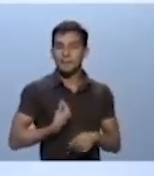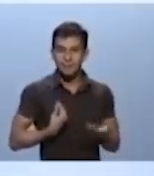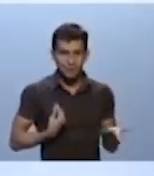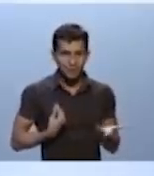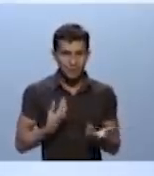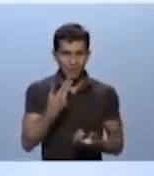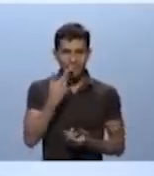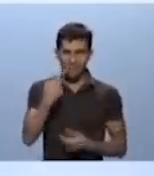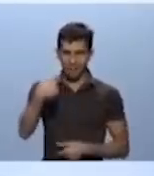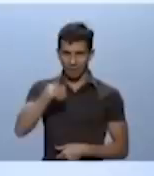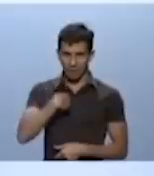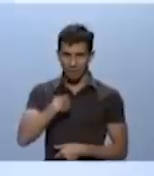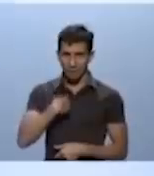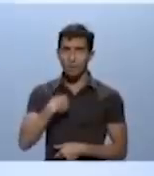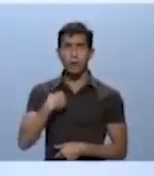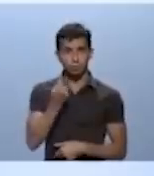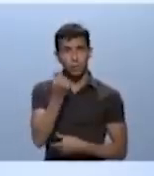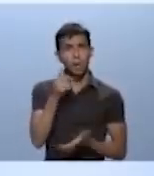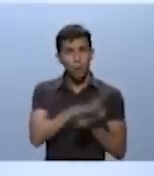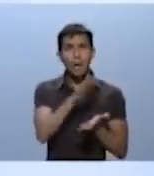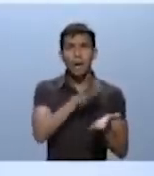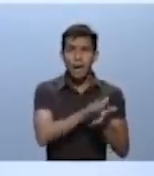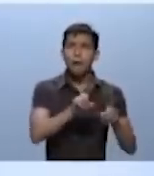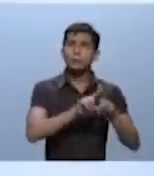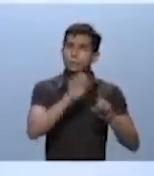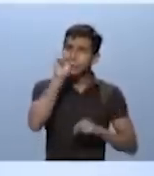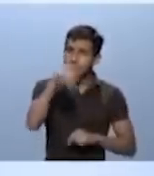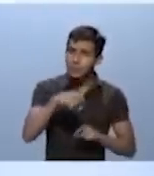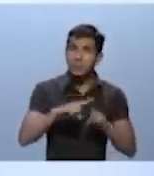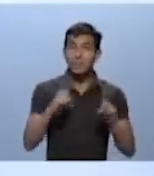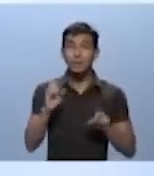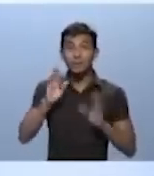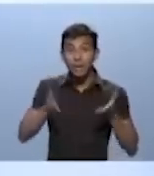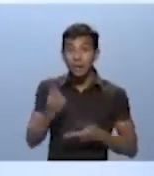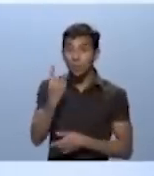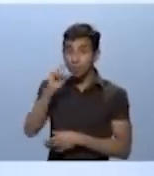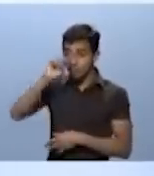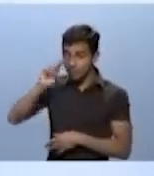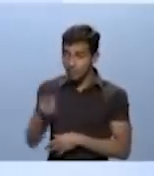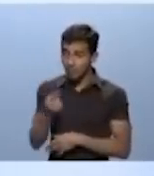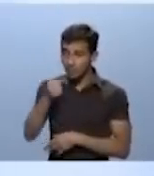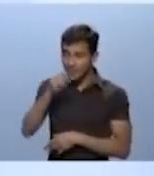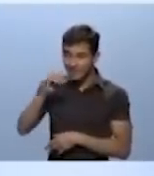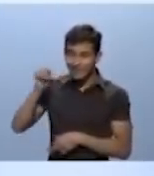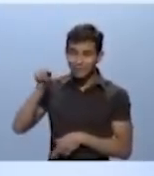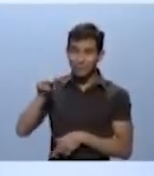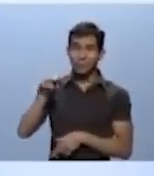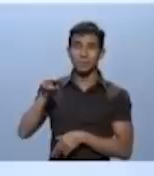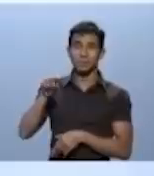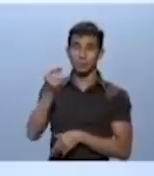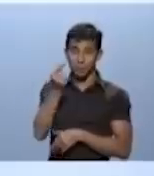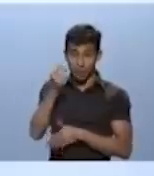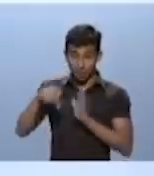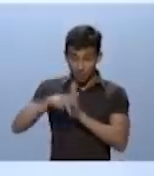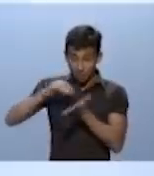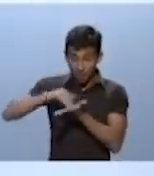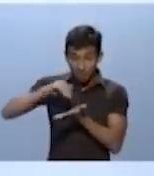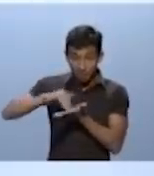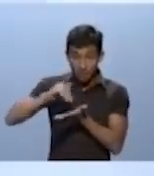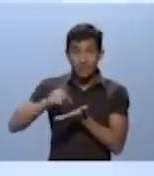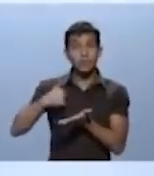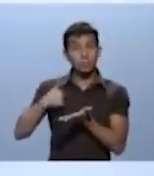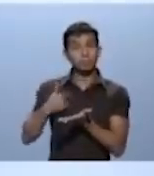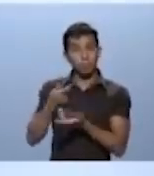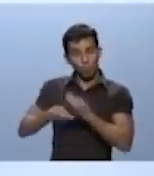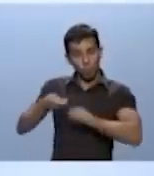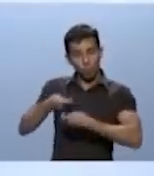só que Eu economizei economizei 1700000 reais verba de gabinete eu não se não uso auxílio-moradia